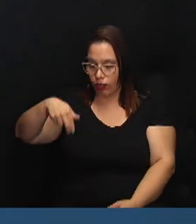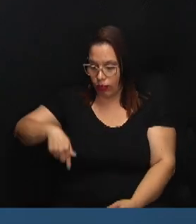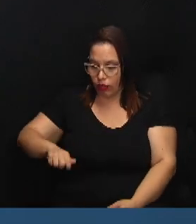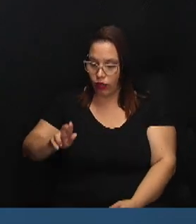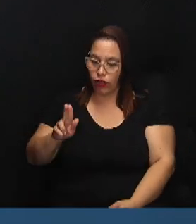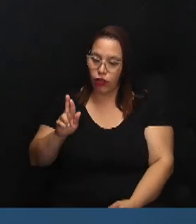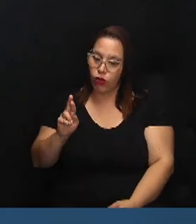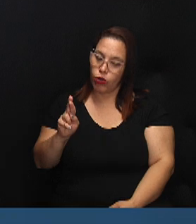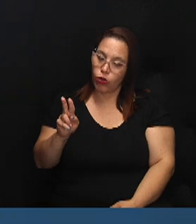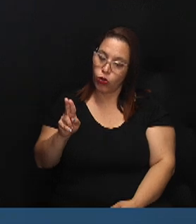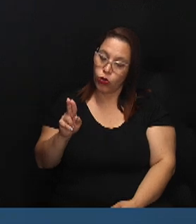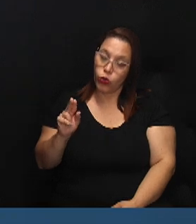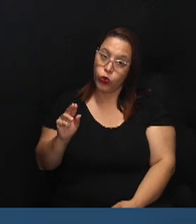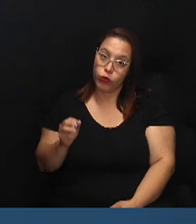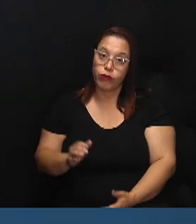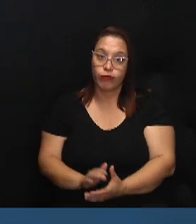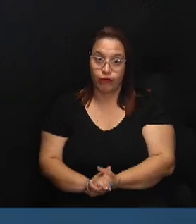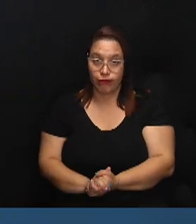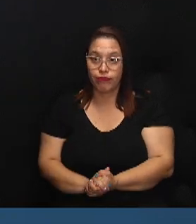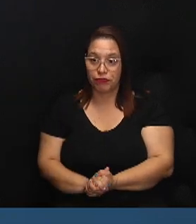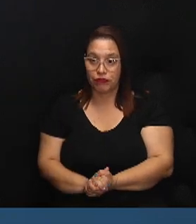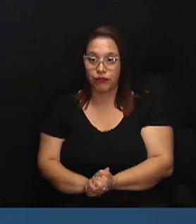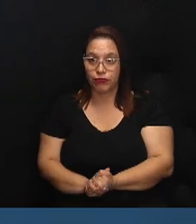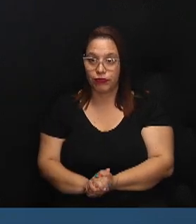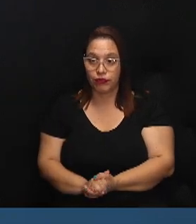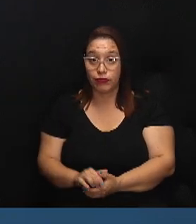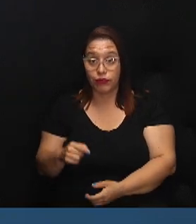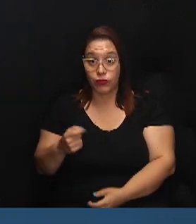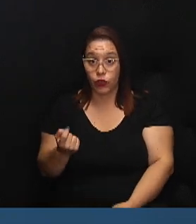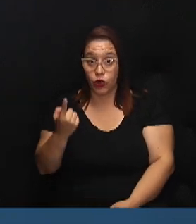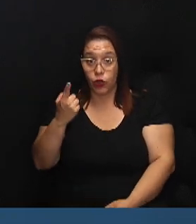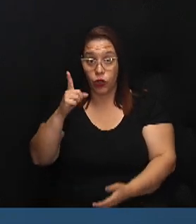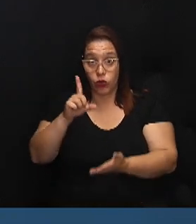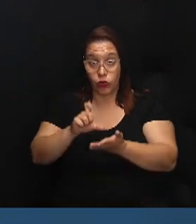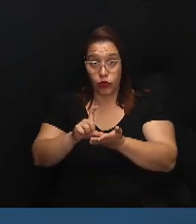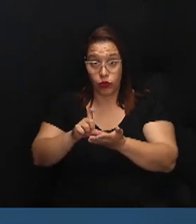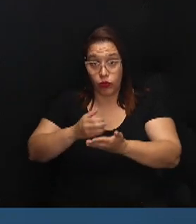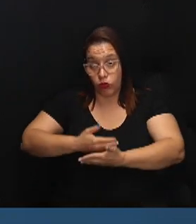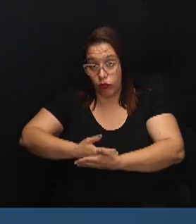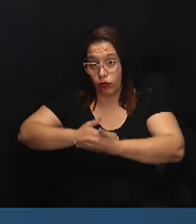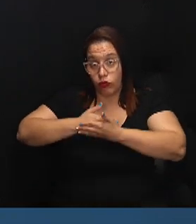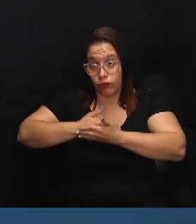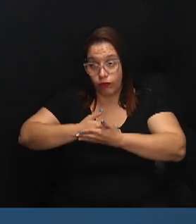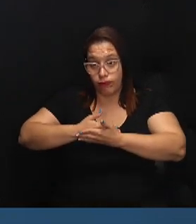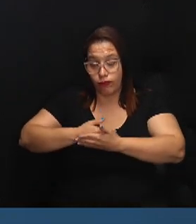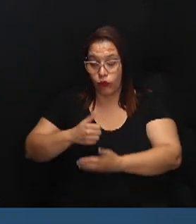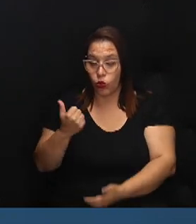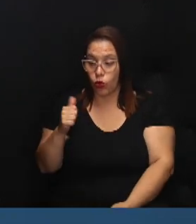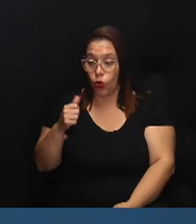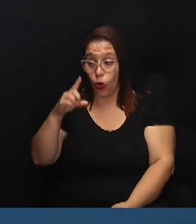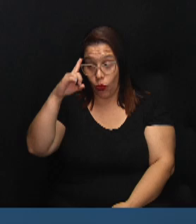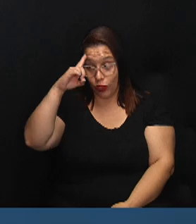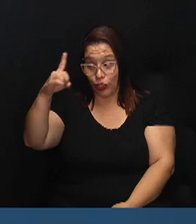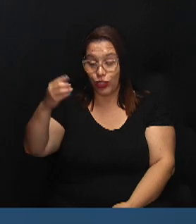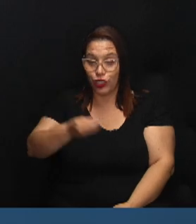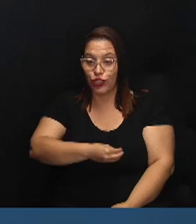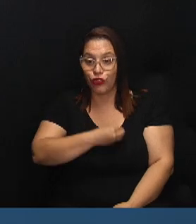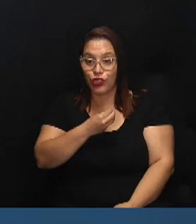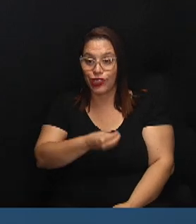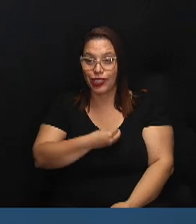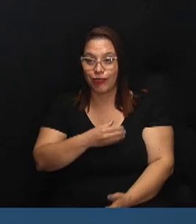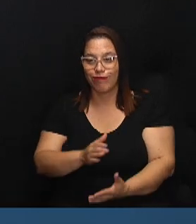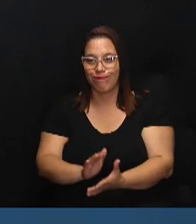ali da UTI, né? Tá. E aqui foi o primeiro dia que nós pegamos ele no colo com 11 dias de vida.